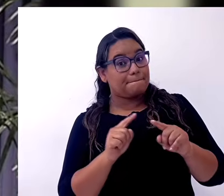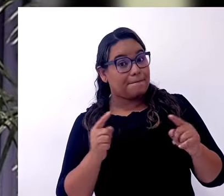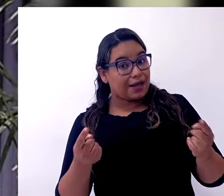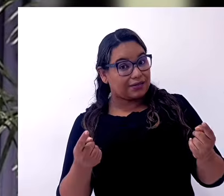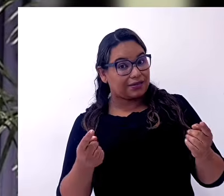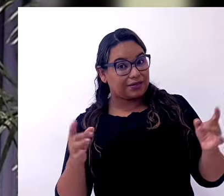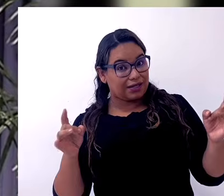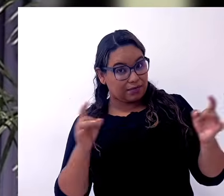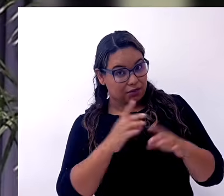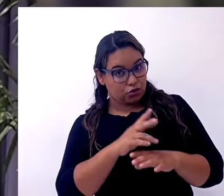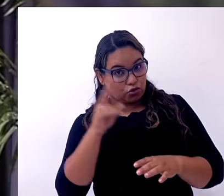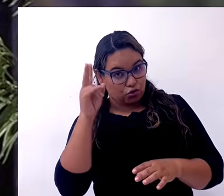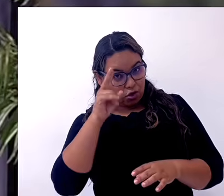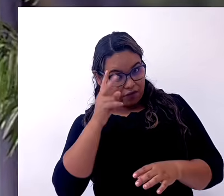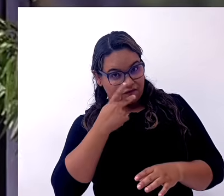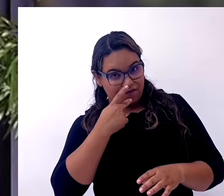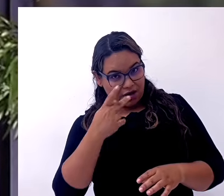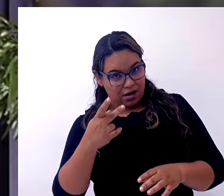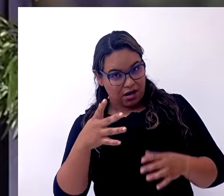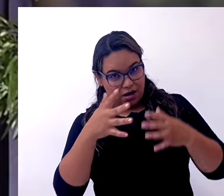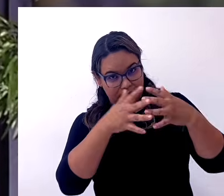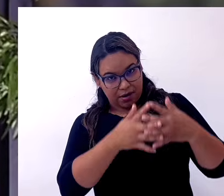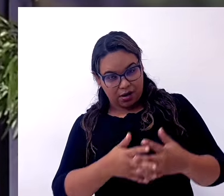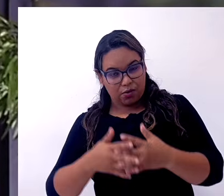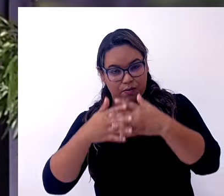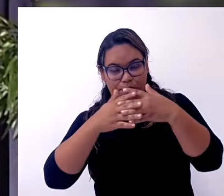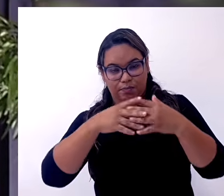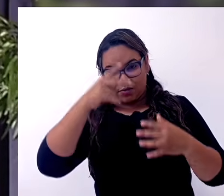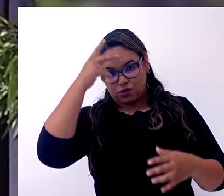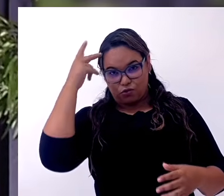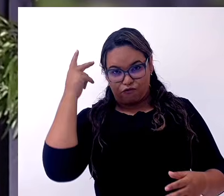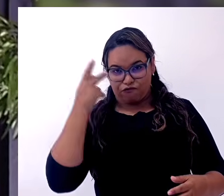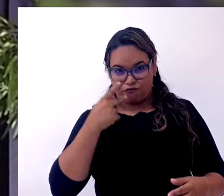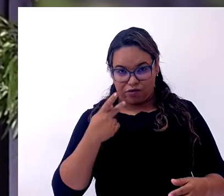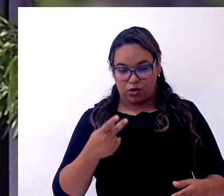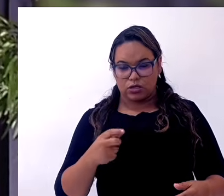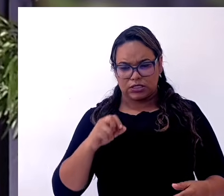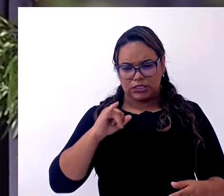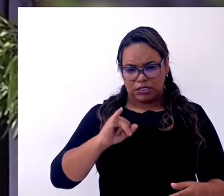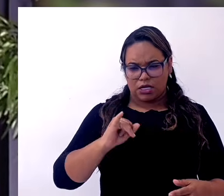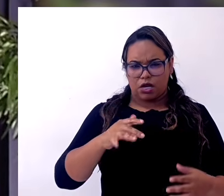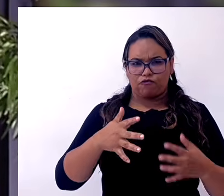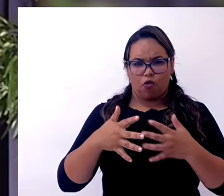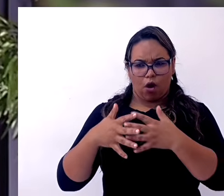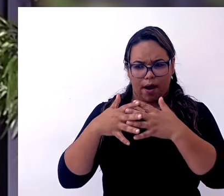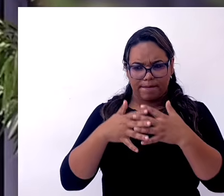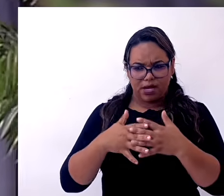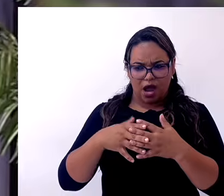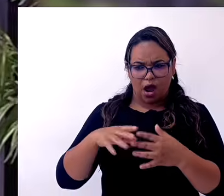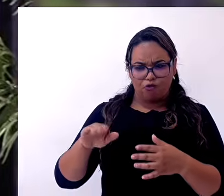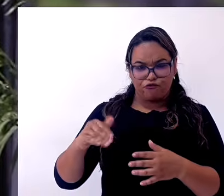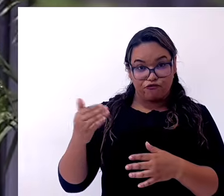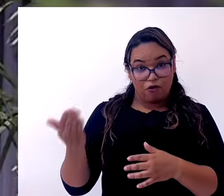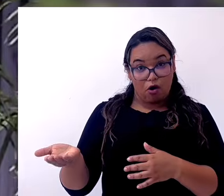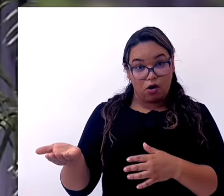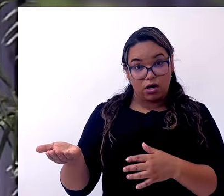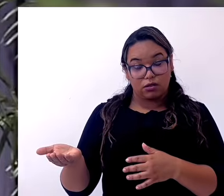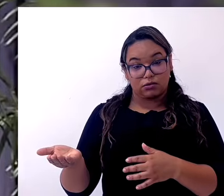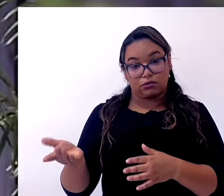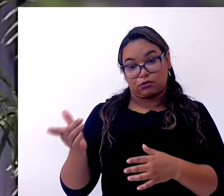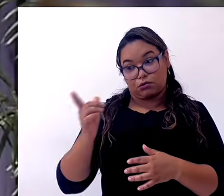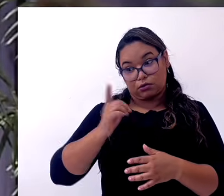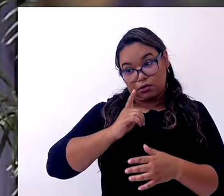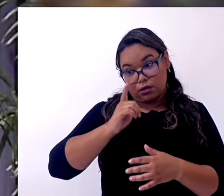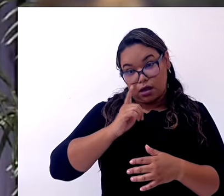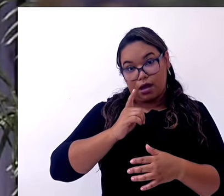a culpa dos culpados. Não é interessante que George Bush está dizendo aqui, nós não vamos tolerar